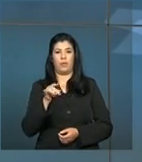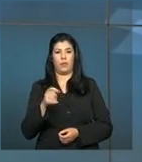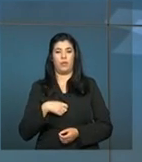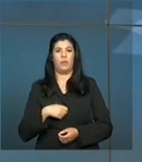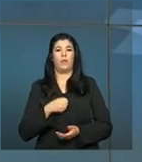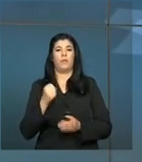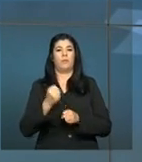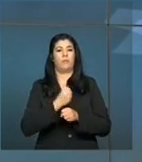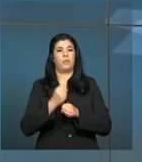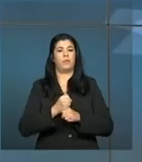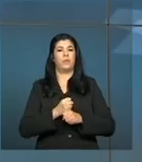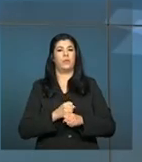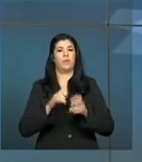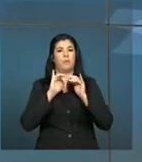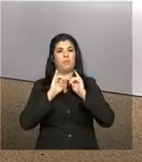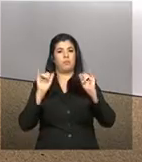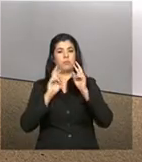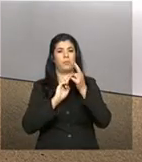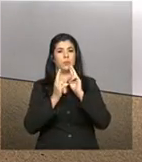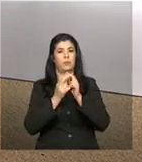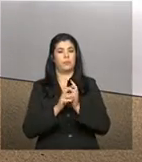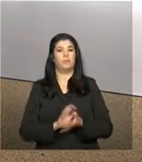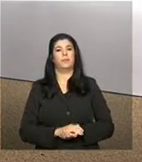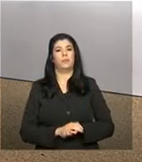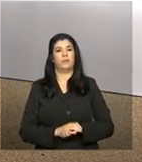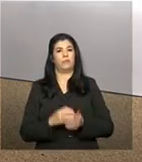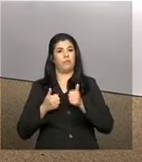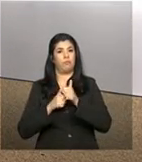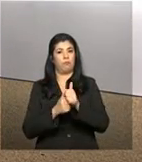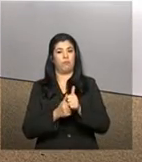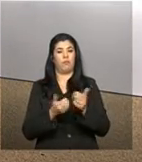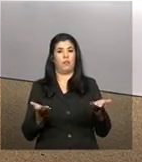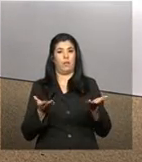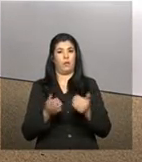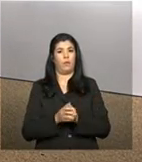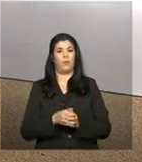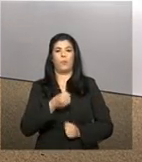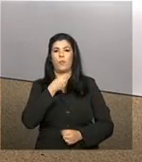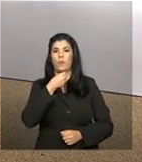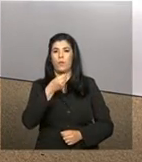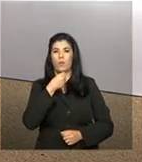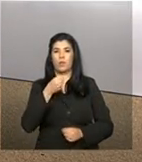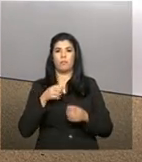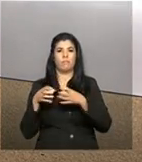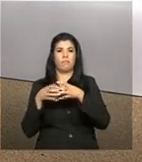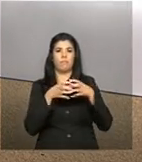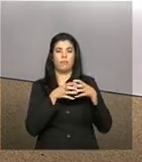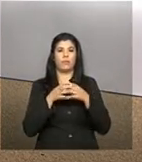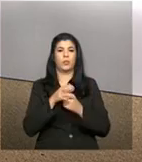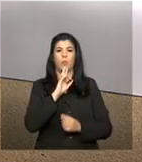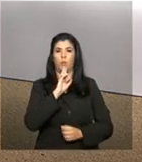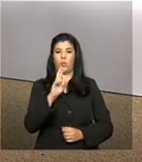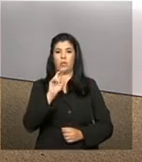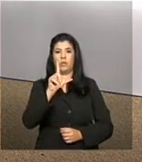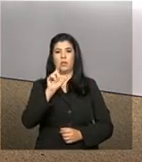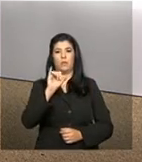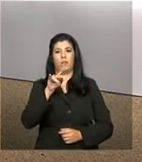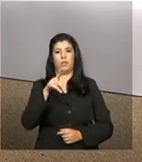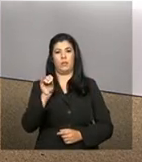de transmissão de energia elétrica. Vamos acompanhar agora uma entrevista coletiva sobre os resultados do